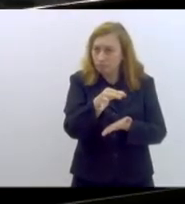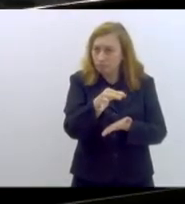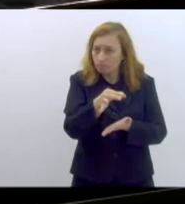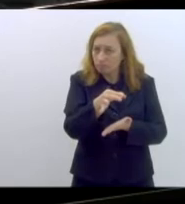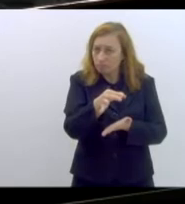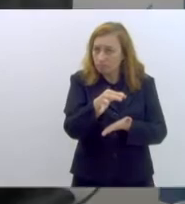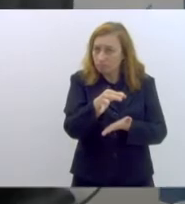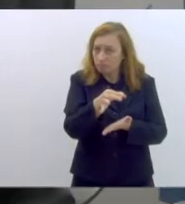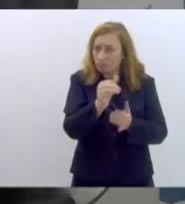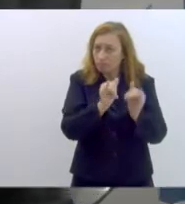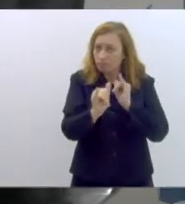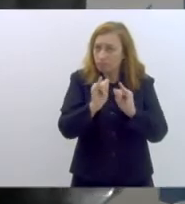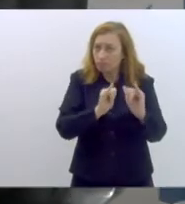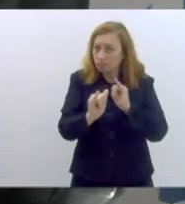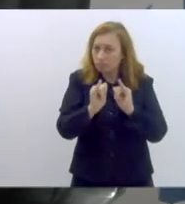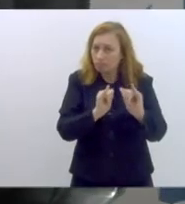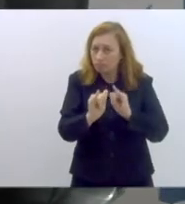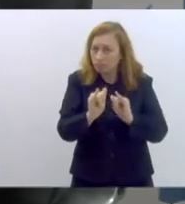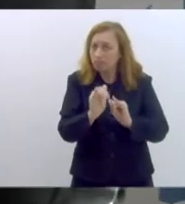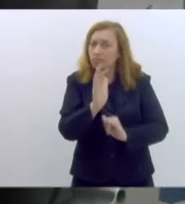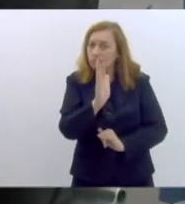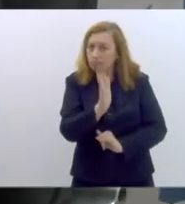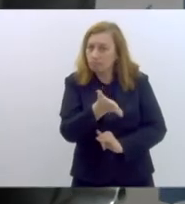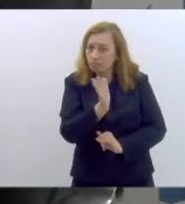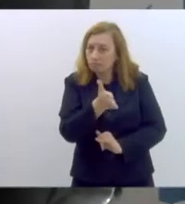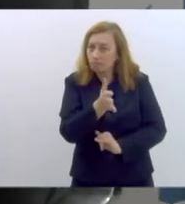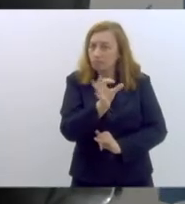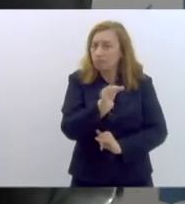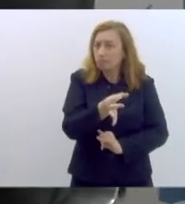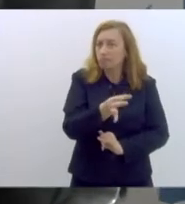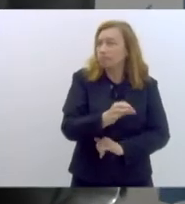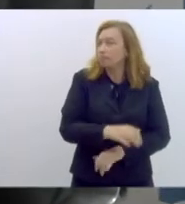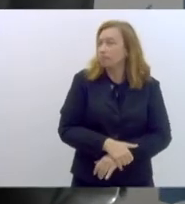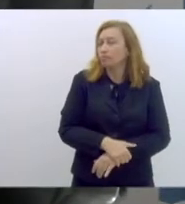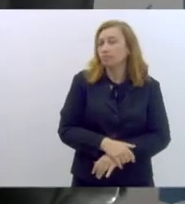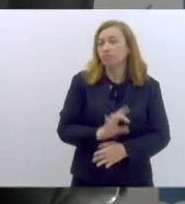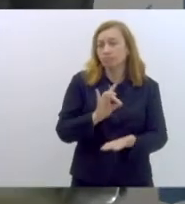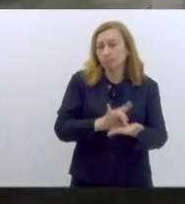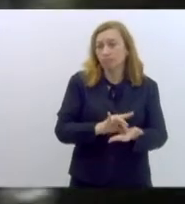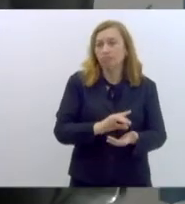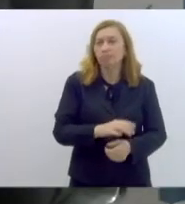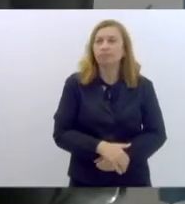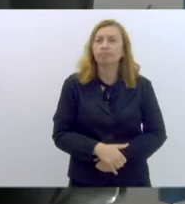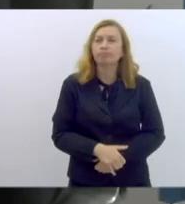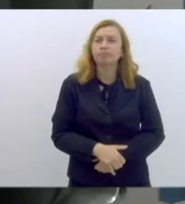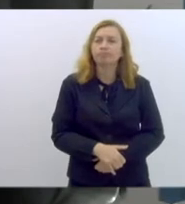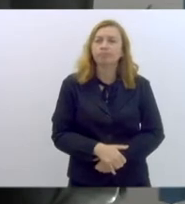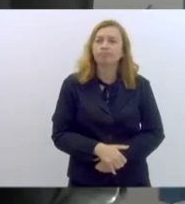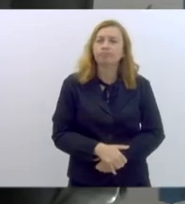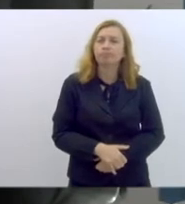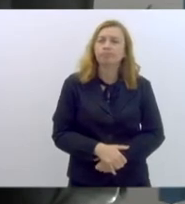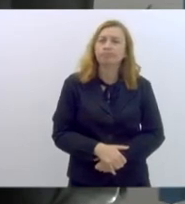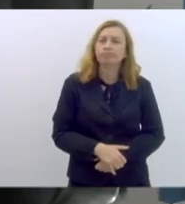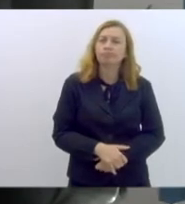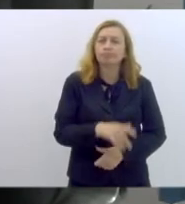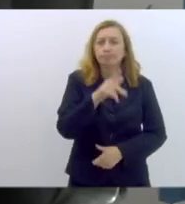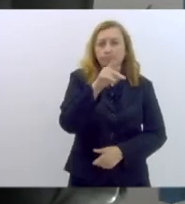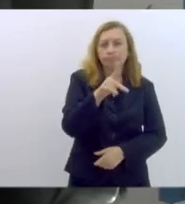gente passou a informação que já é, de fato, real. O